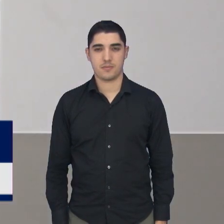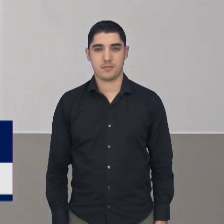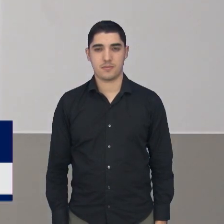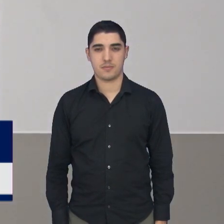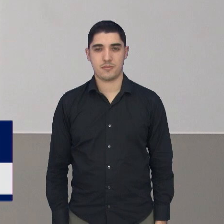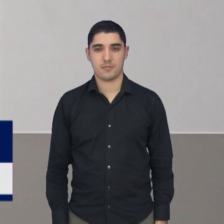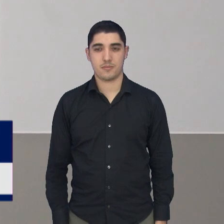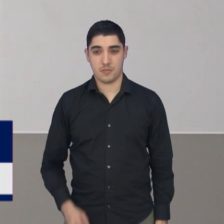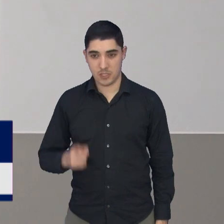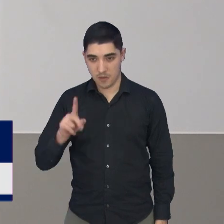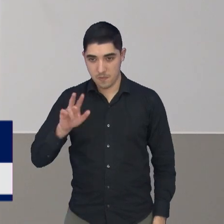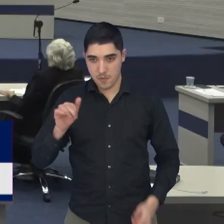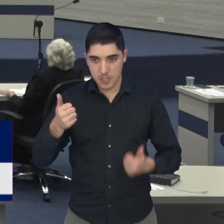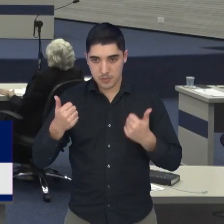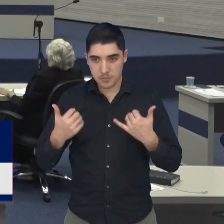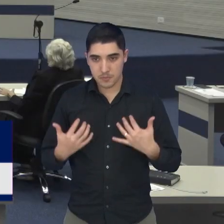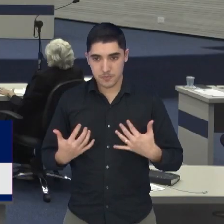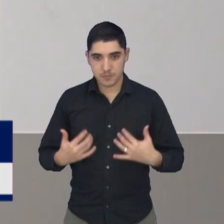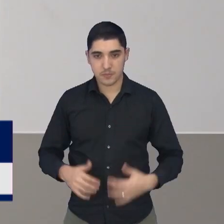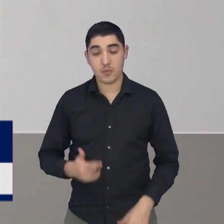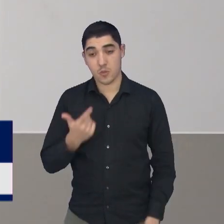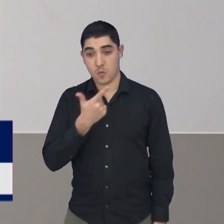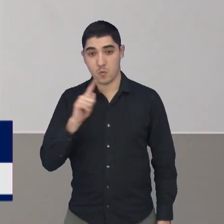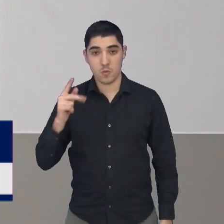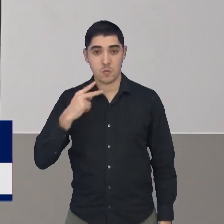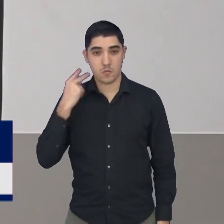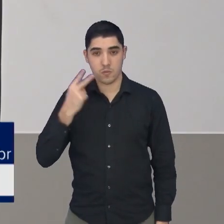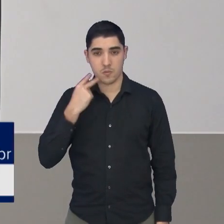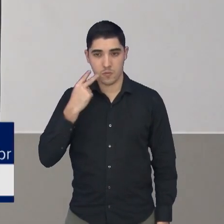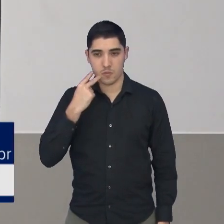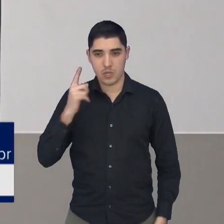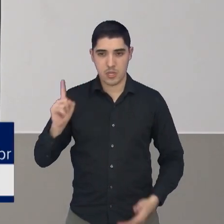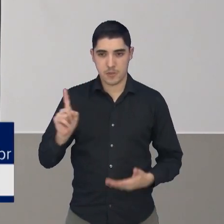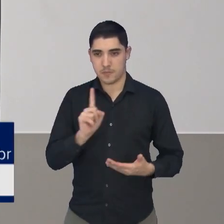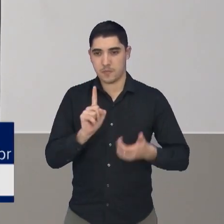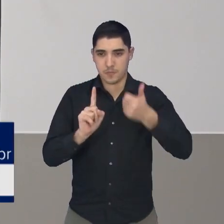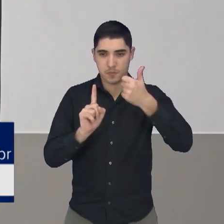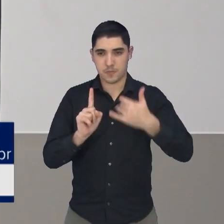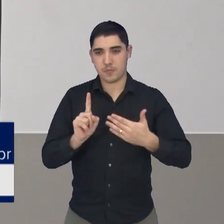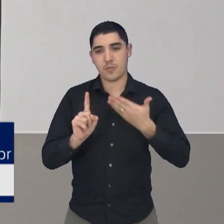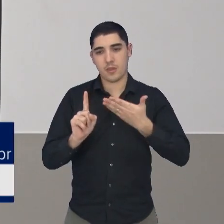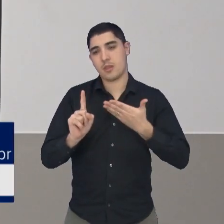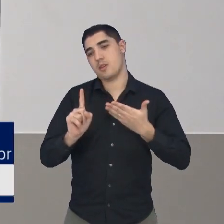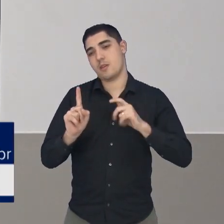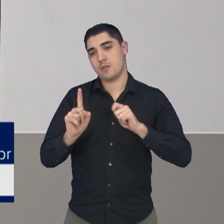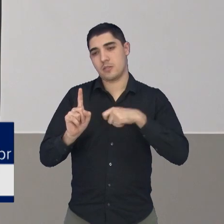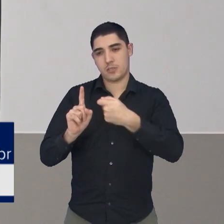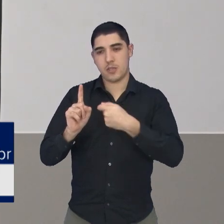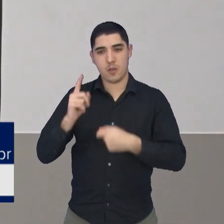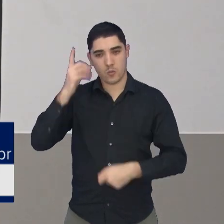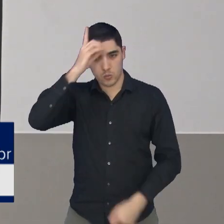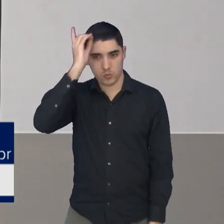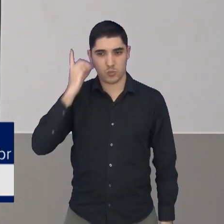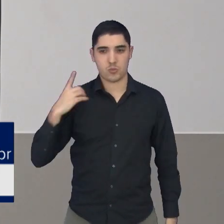Vai falar, Dulcita? Próxima vereadora inscrita para falar no processo, a vereadora Dulce Rita.